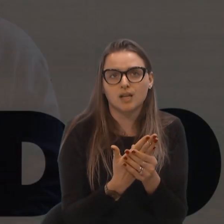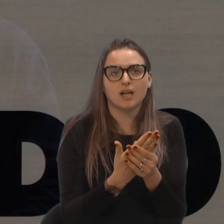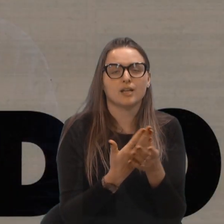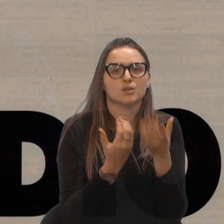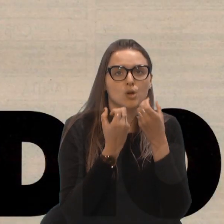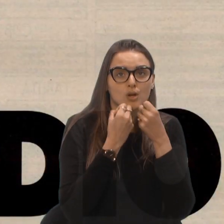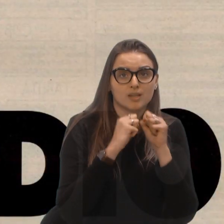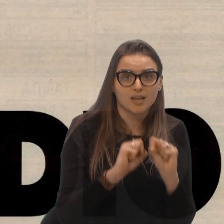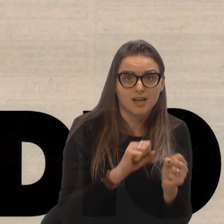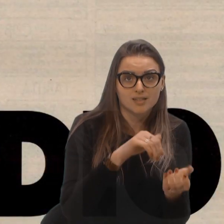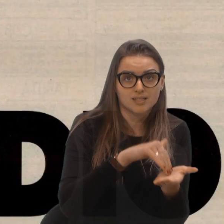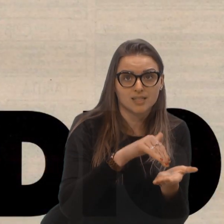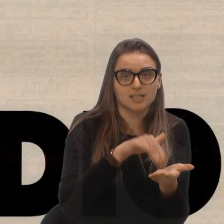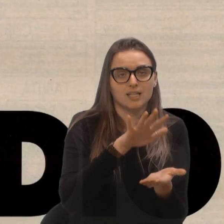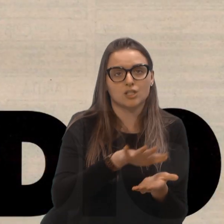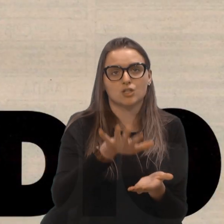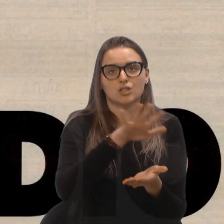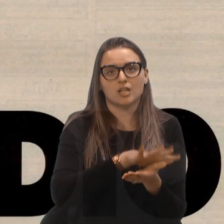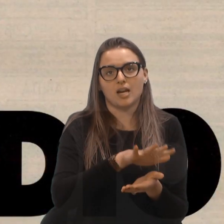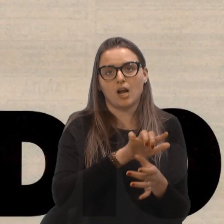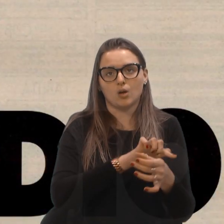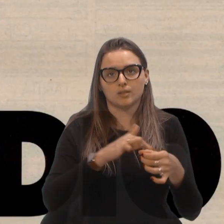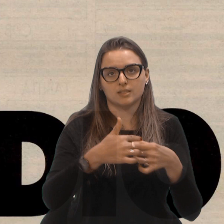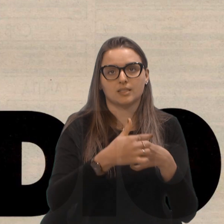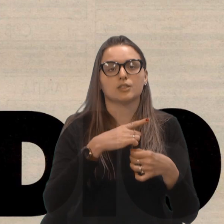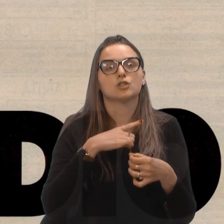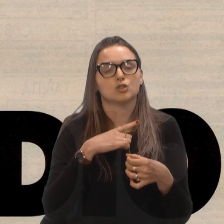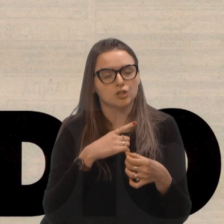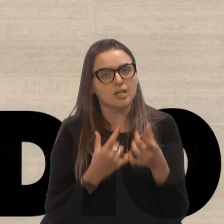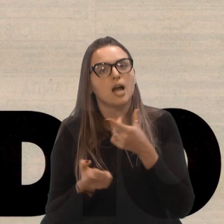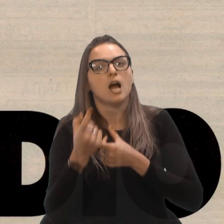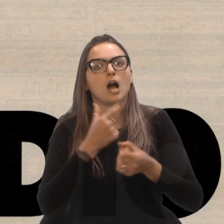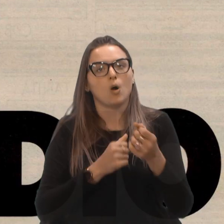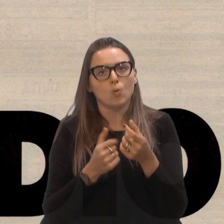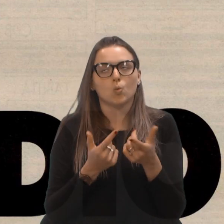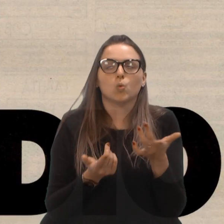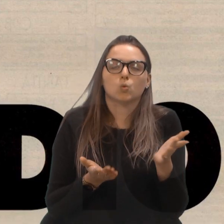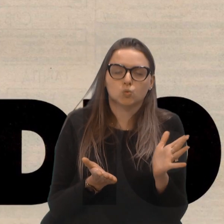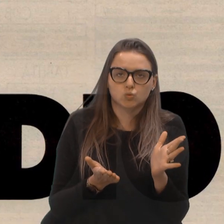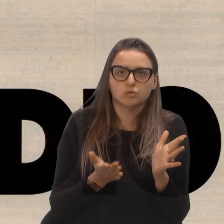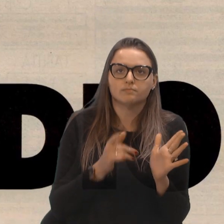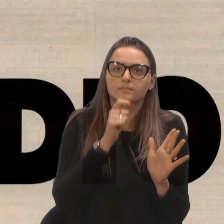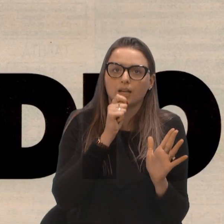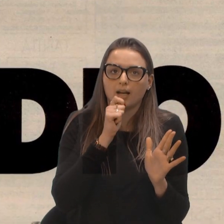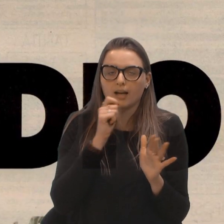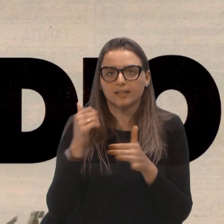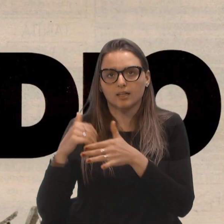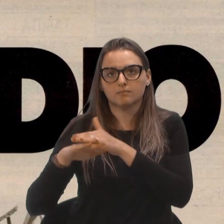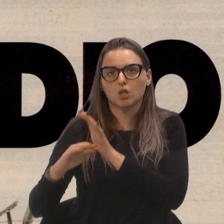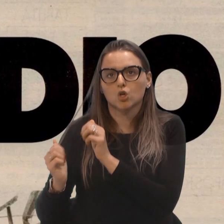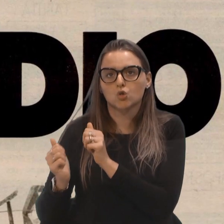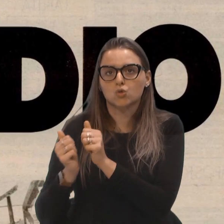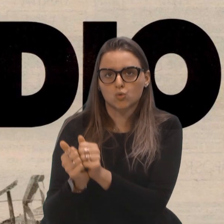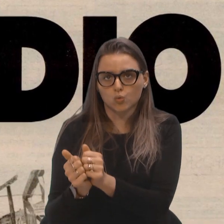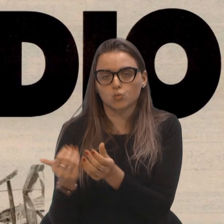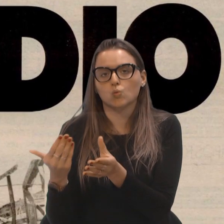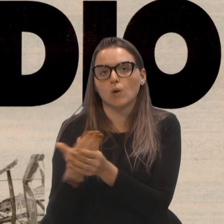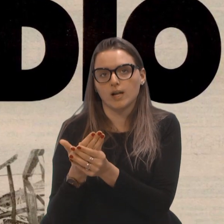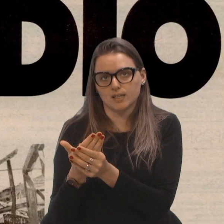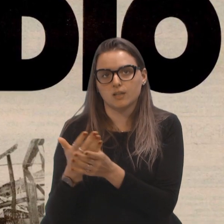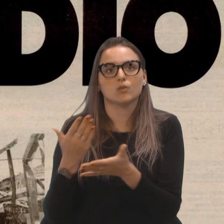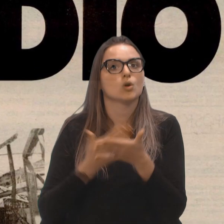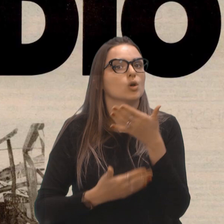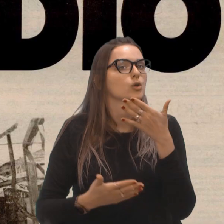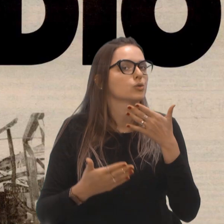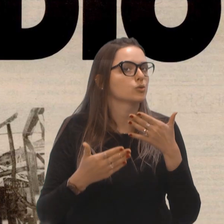processos que a Secretaria-Geral do município tinha, esses processos, uma boa parte deles pelo menos, junto aos arquivos